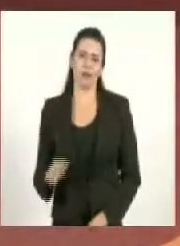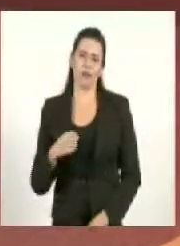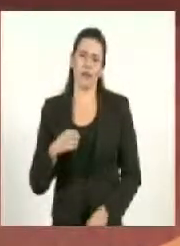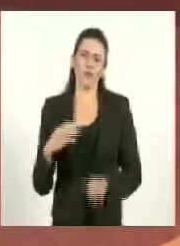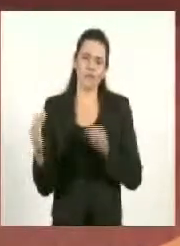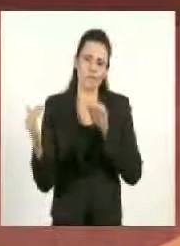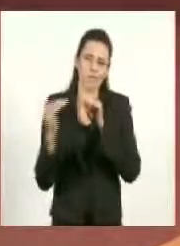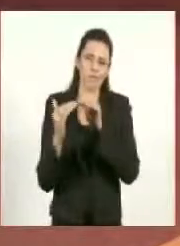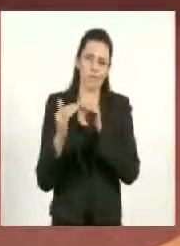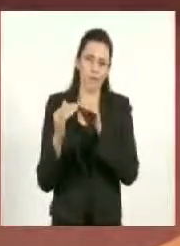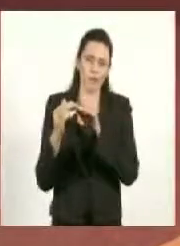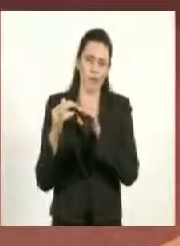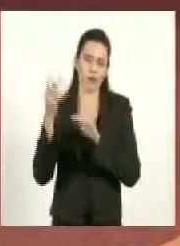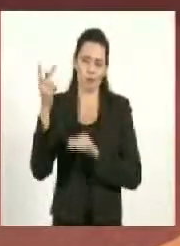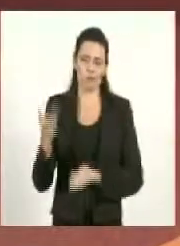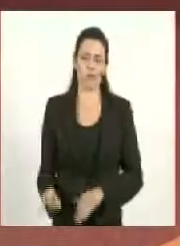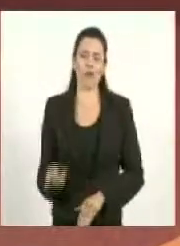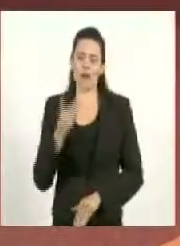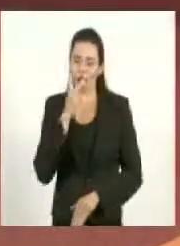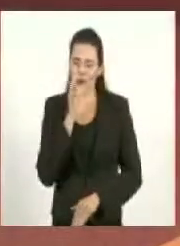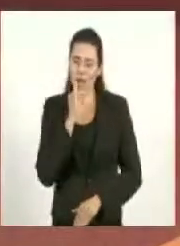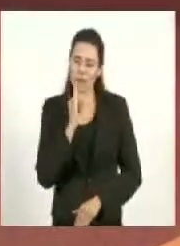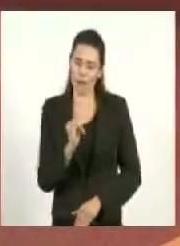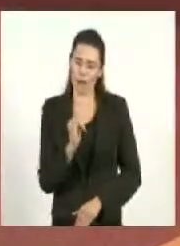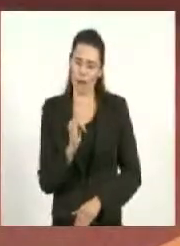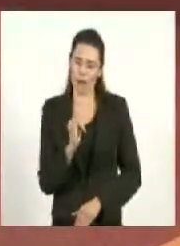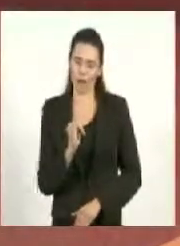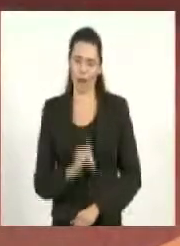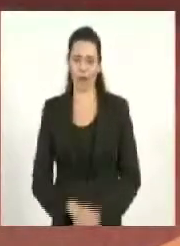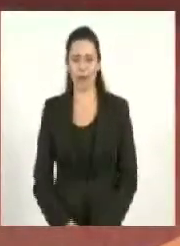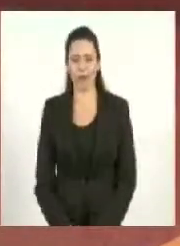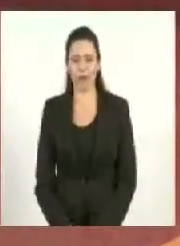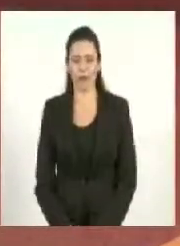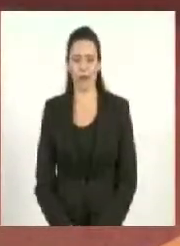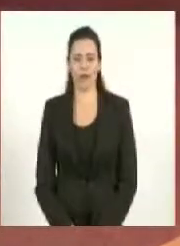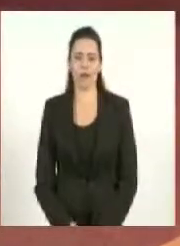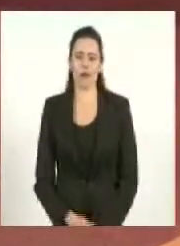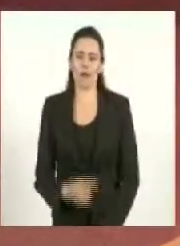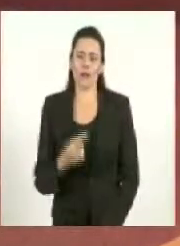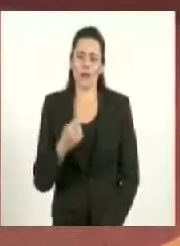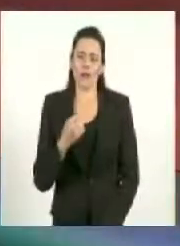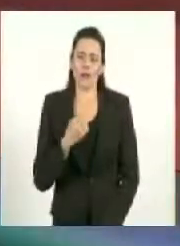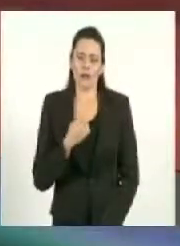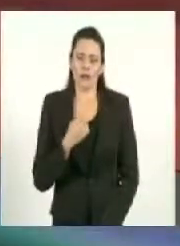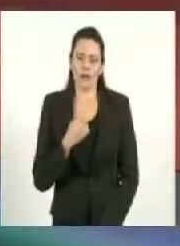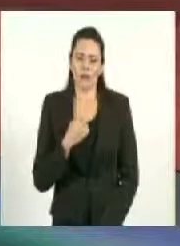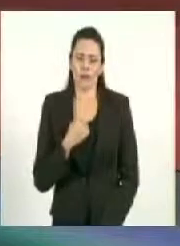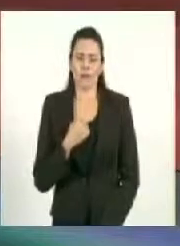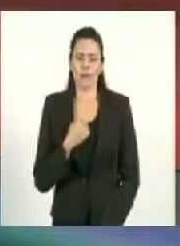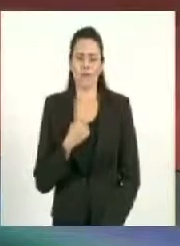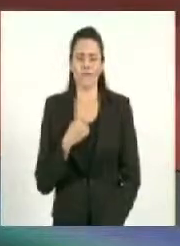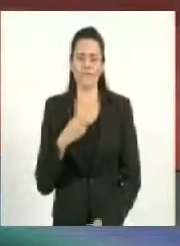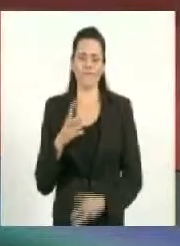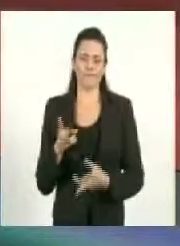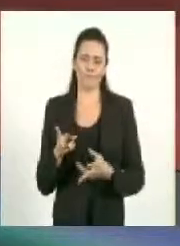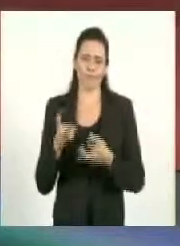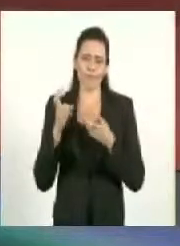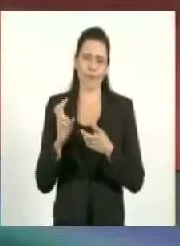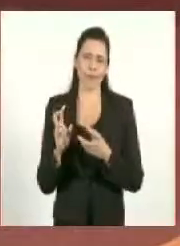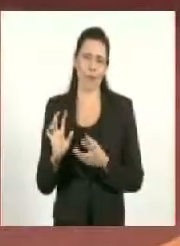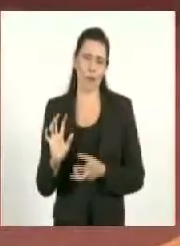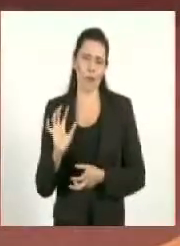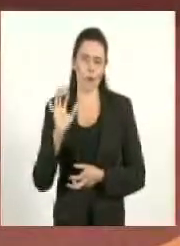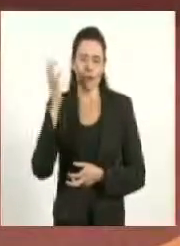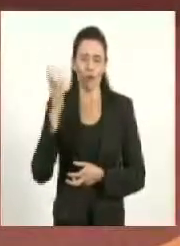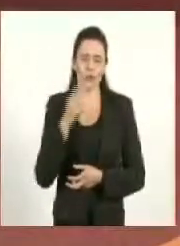Não existe, eu sempre, quando acontece casos envolvendo crianças, acho que todos